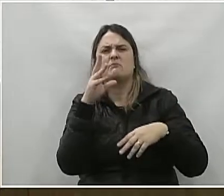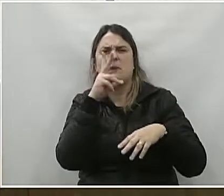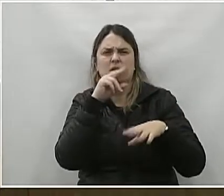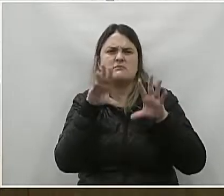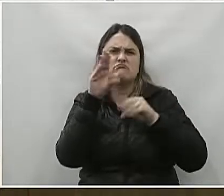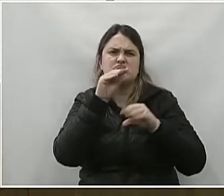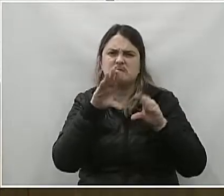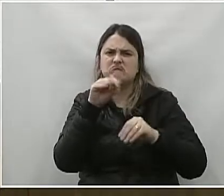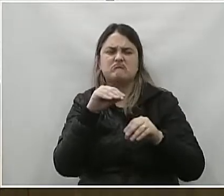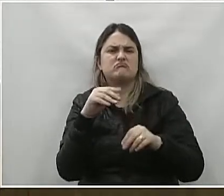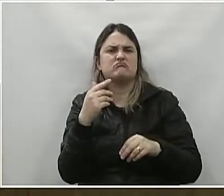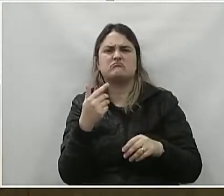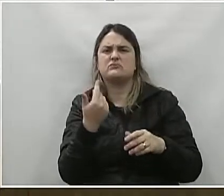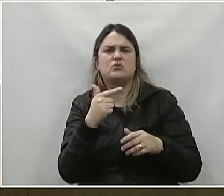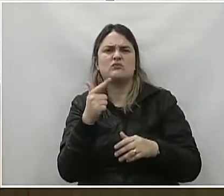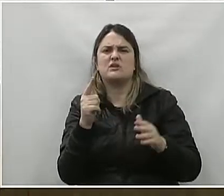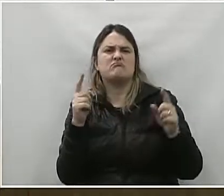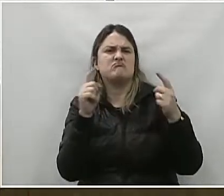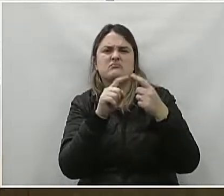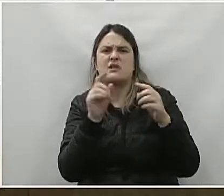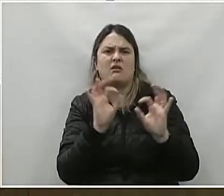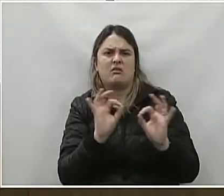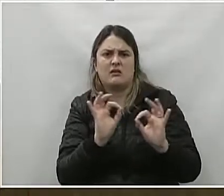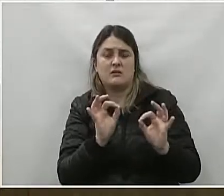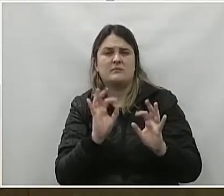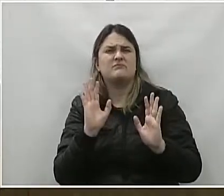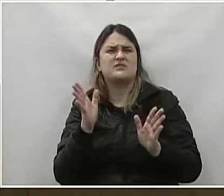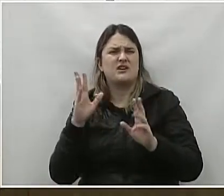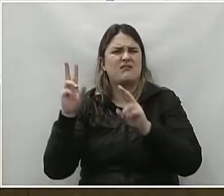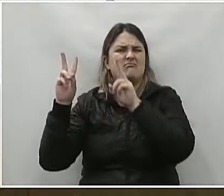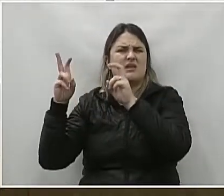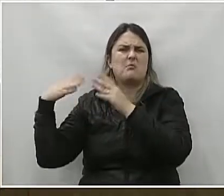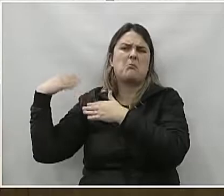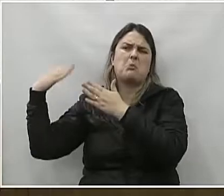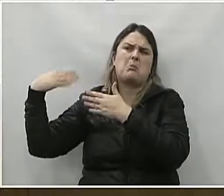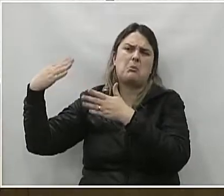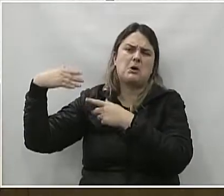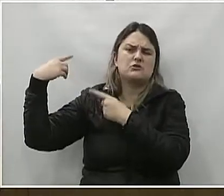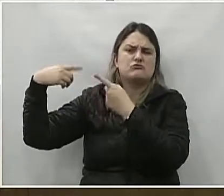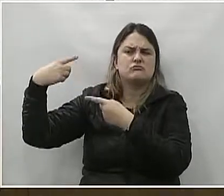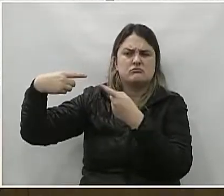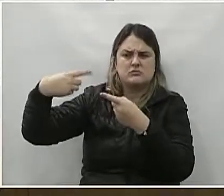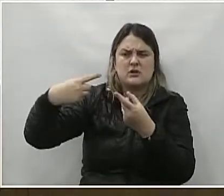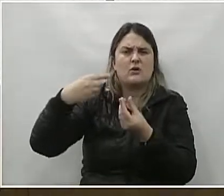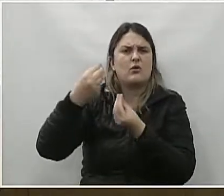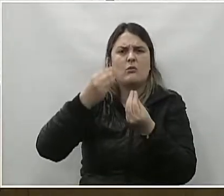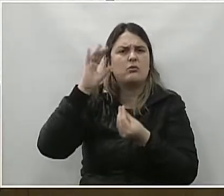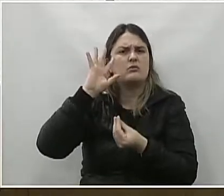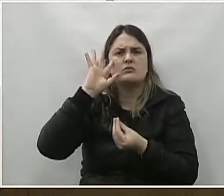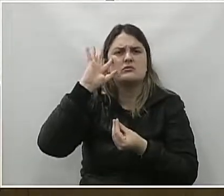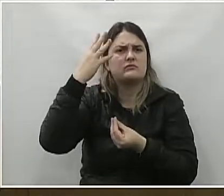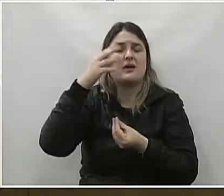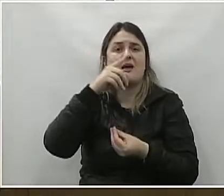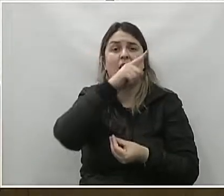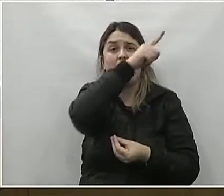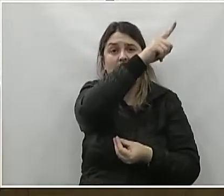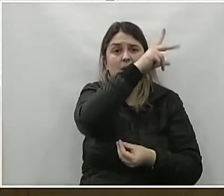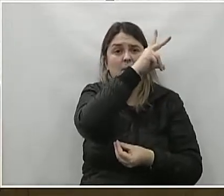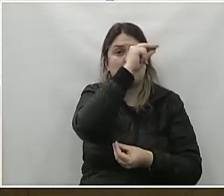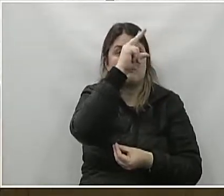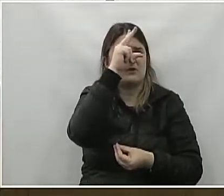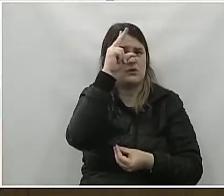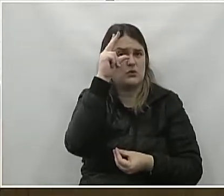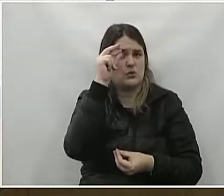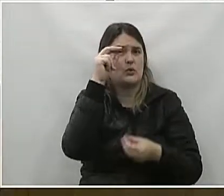às vezes não vai chegar em nada. Então, esse assunto ele já vem de longa data. E ele deve ser resolvido com o executivo, né? E com a